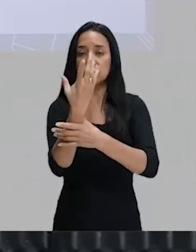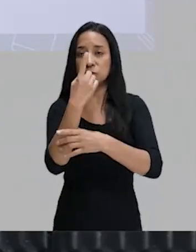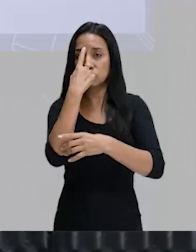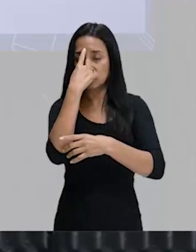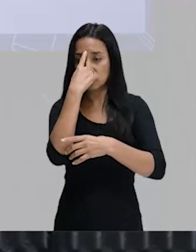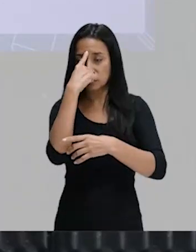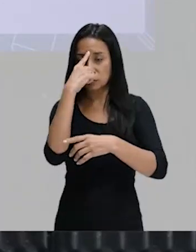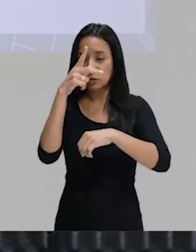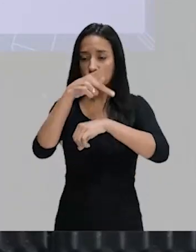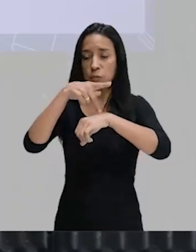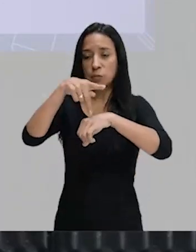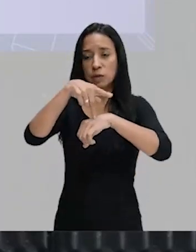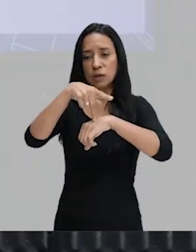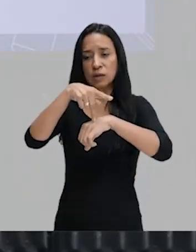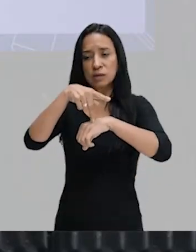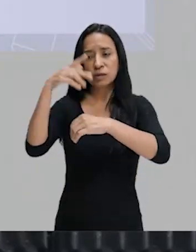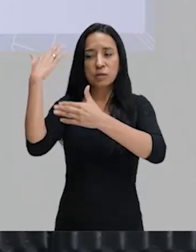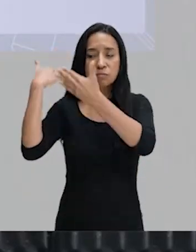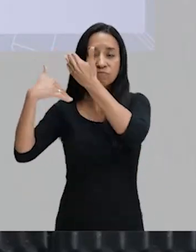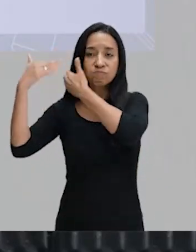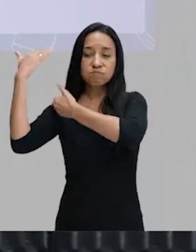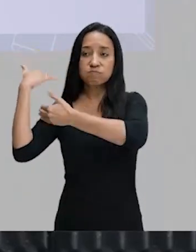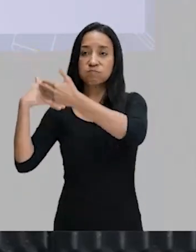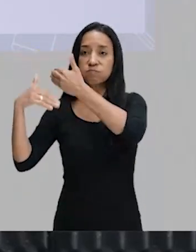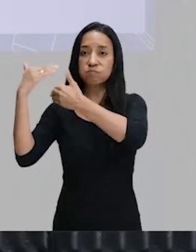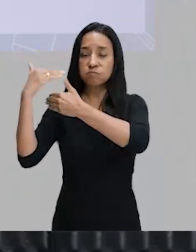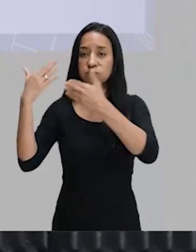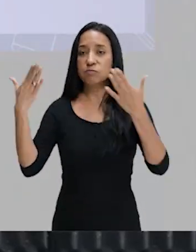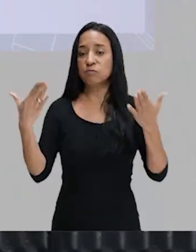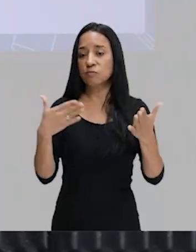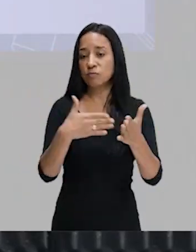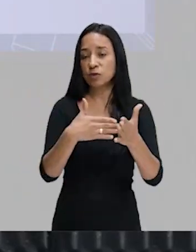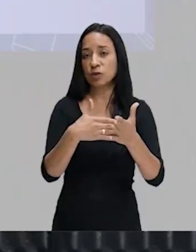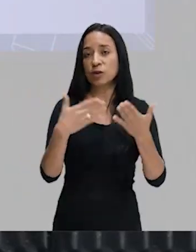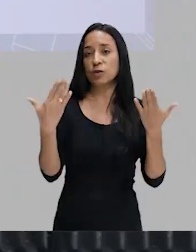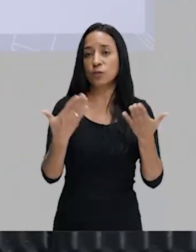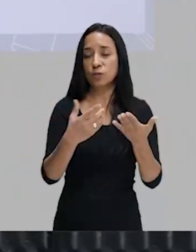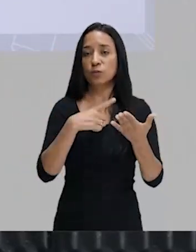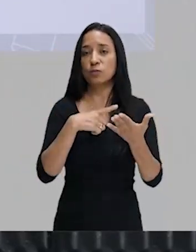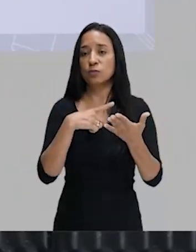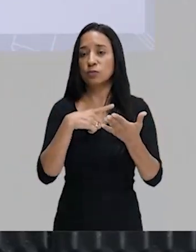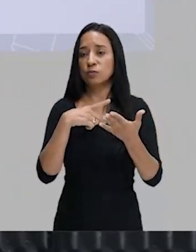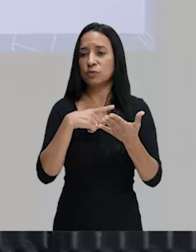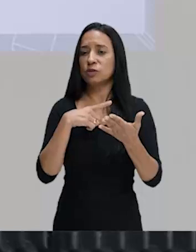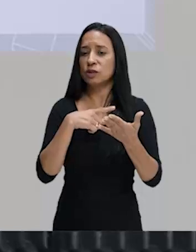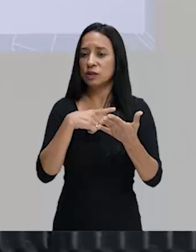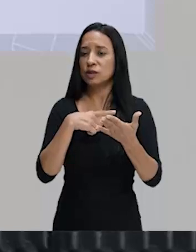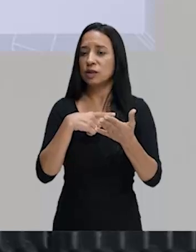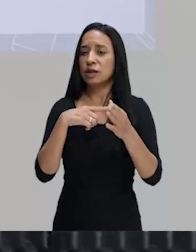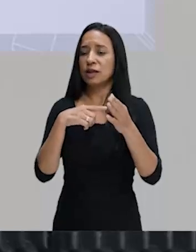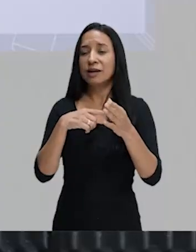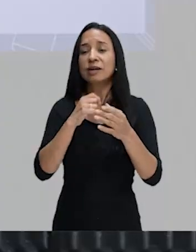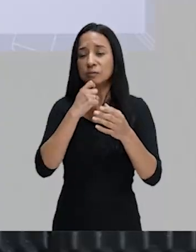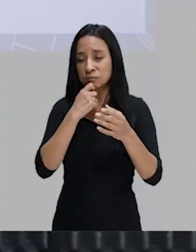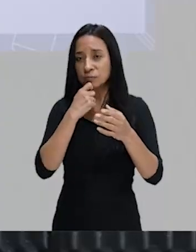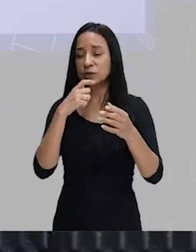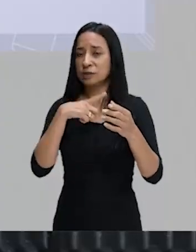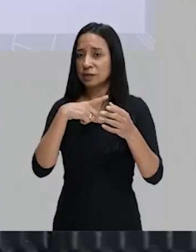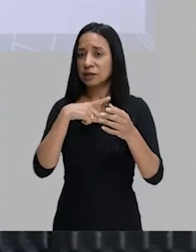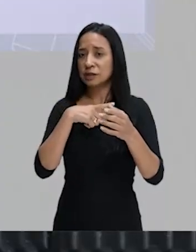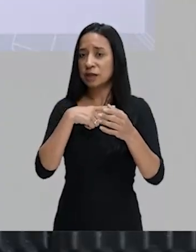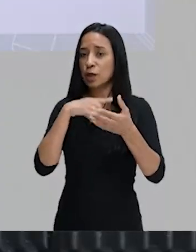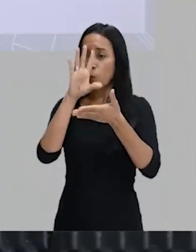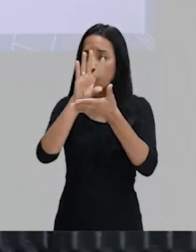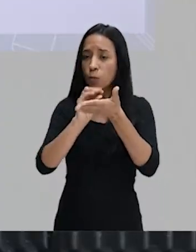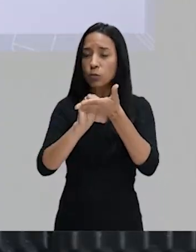Índia há muito tempo atrás e que até hoje existe resquícios desse modelo de sociedade, mesmo